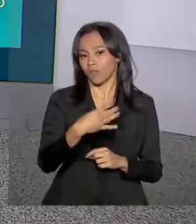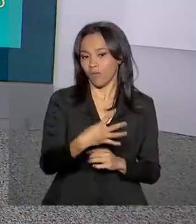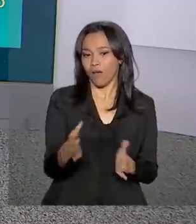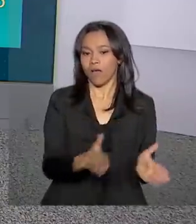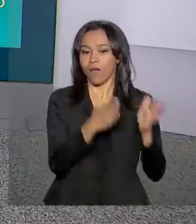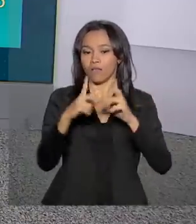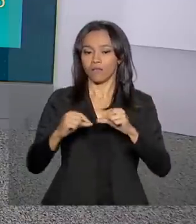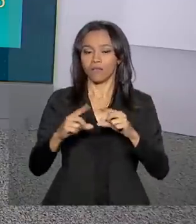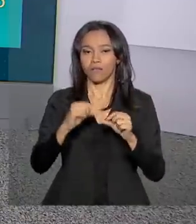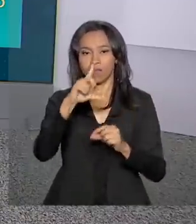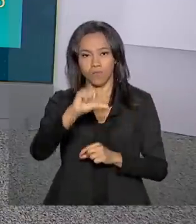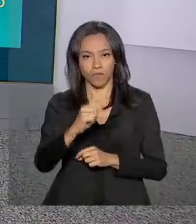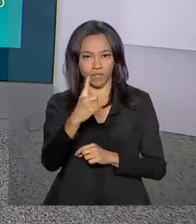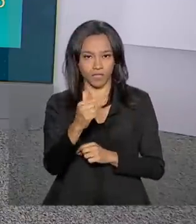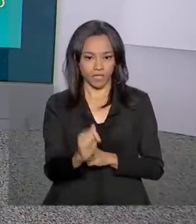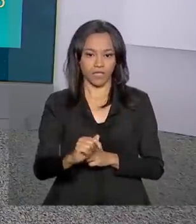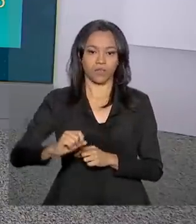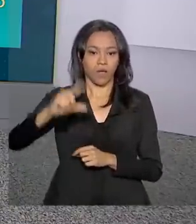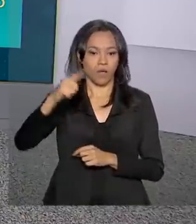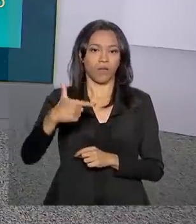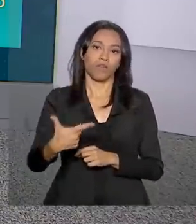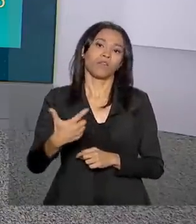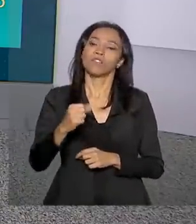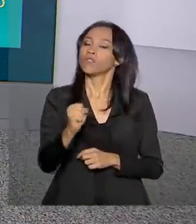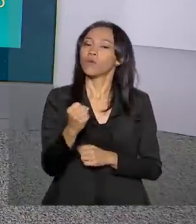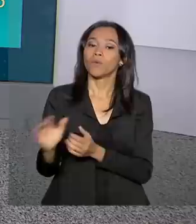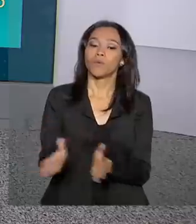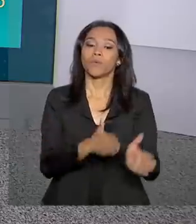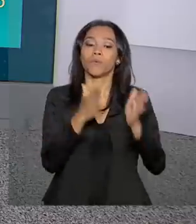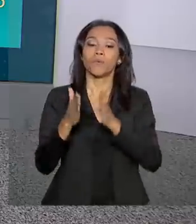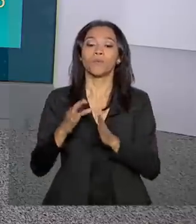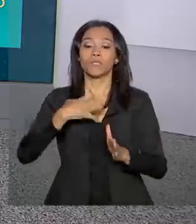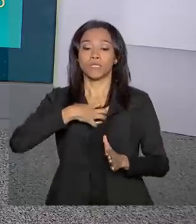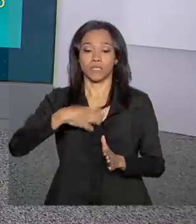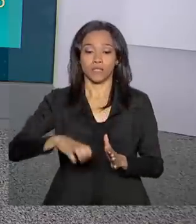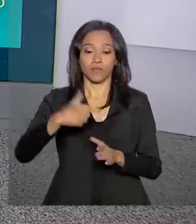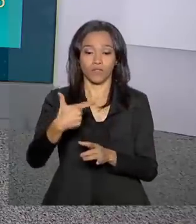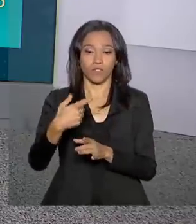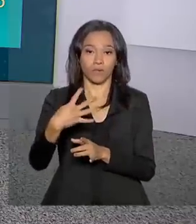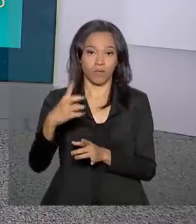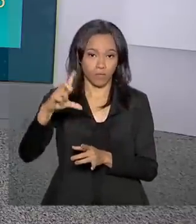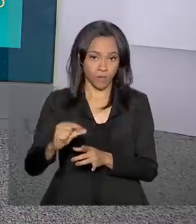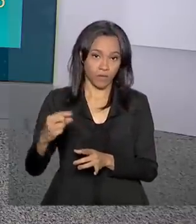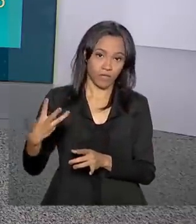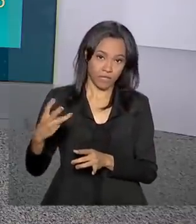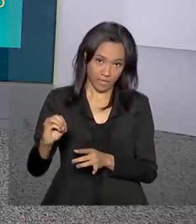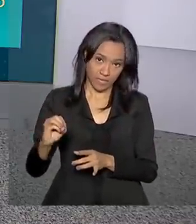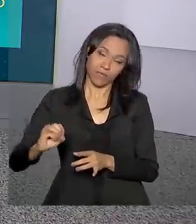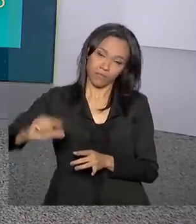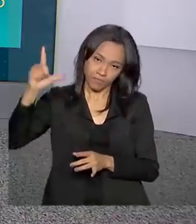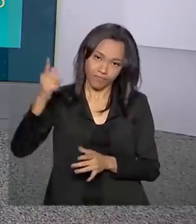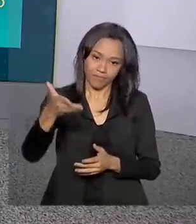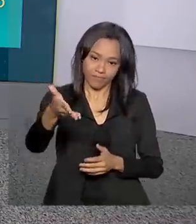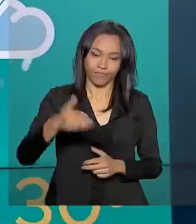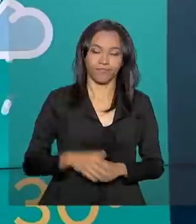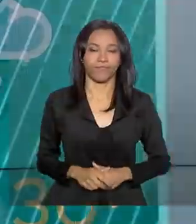Brasília, mínima de 17, máxima de 28 graus. E em Salvador, mínima de 24 e máxima de 30